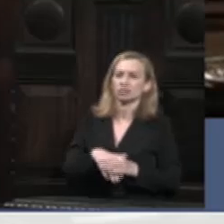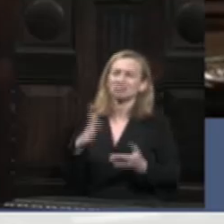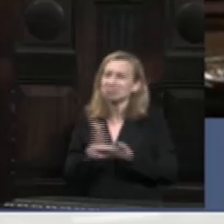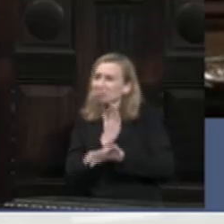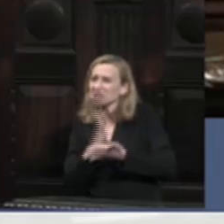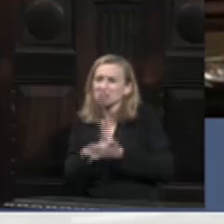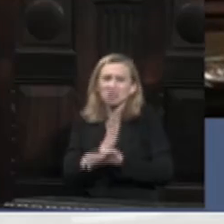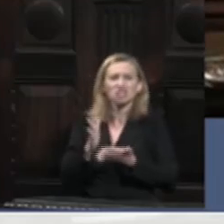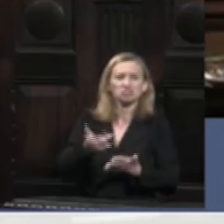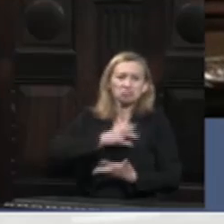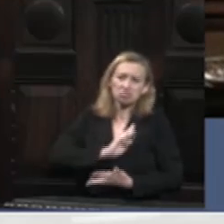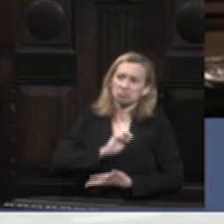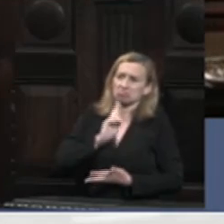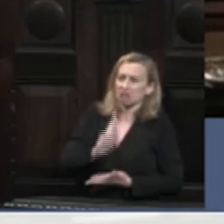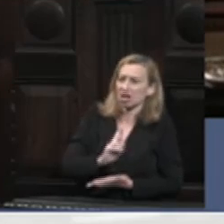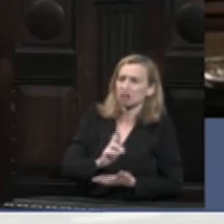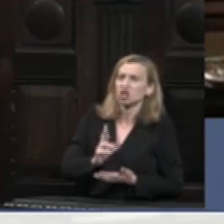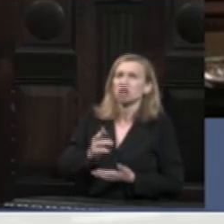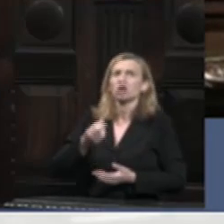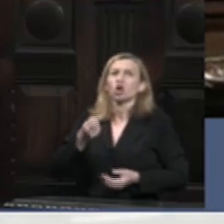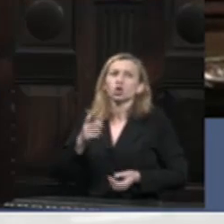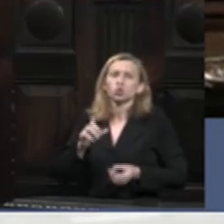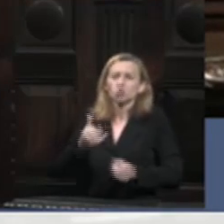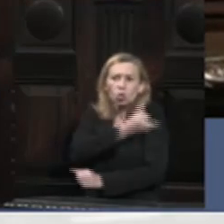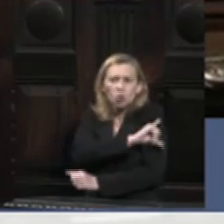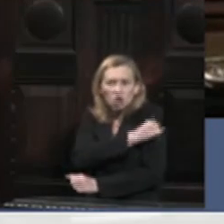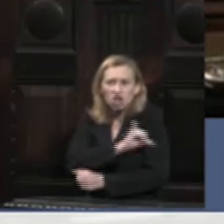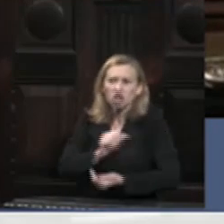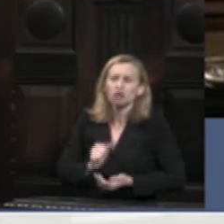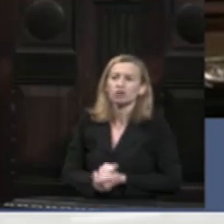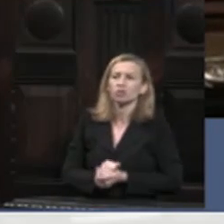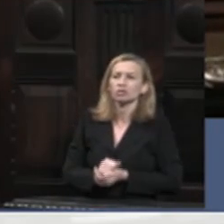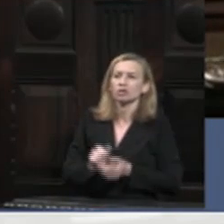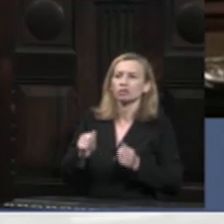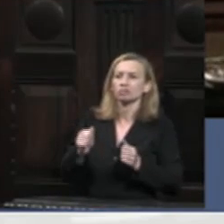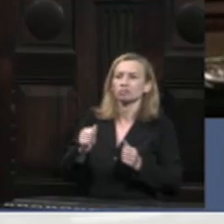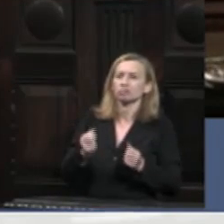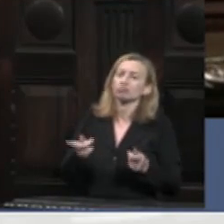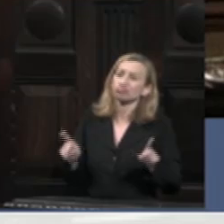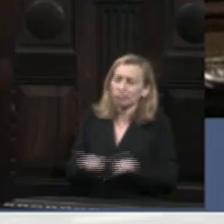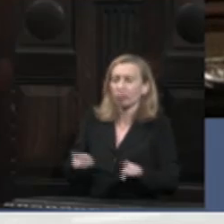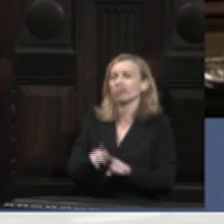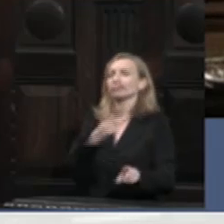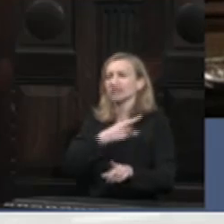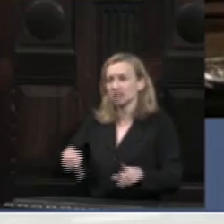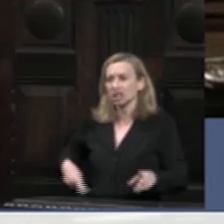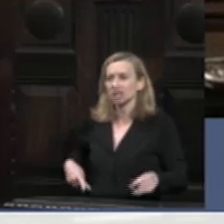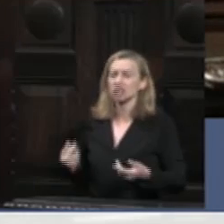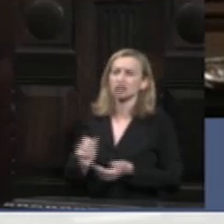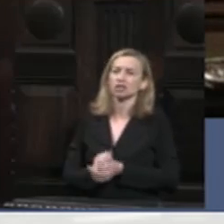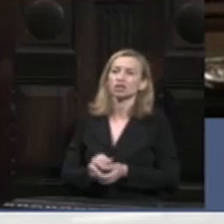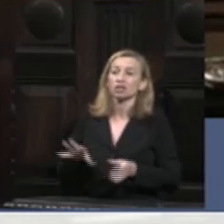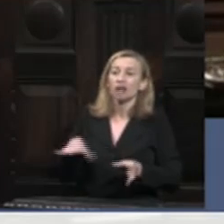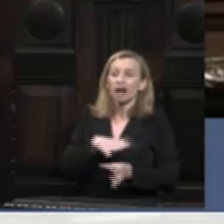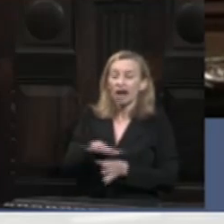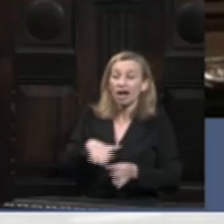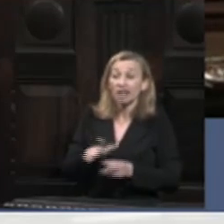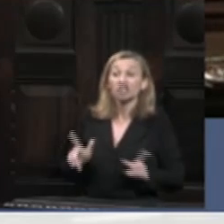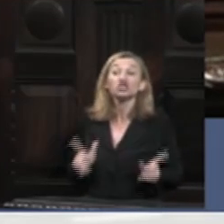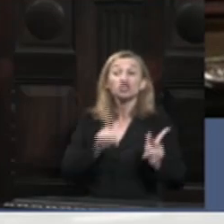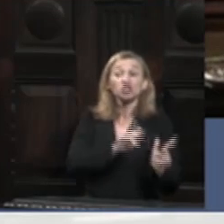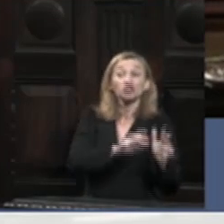coisa é sairmos do patamar da democracia e adentrarmos num patamar